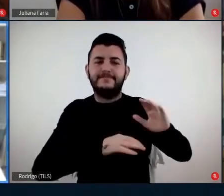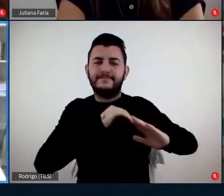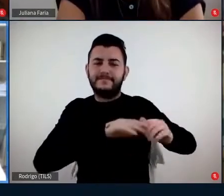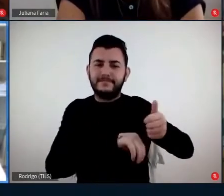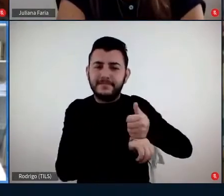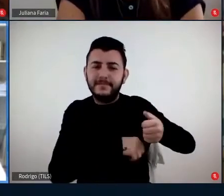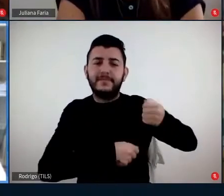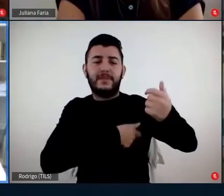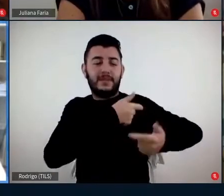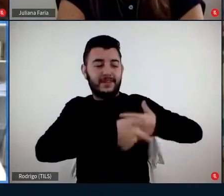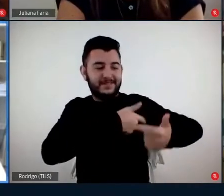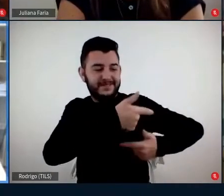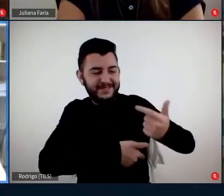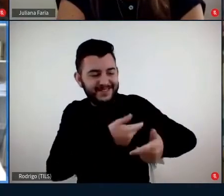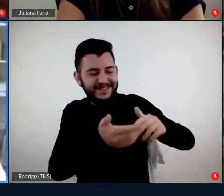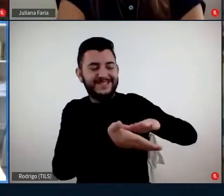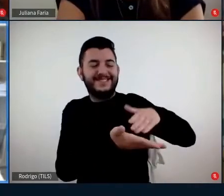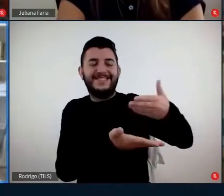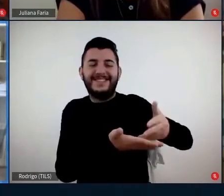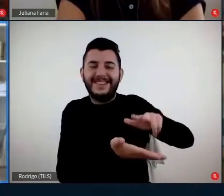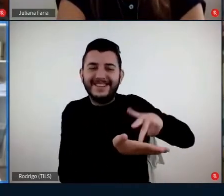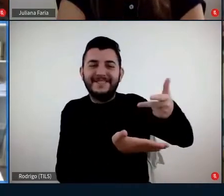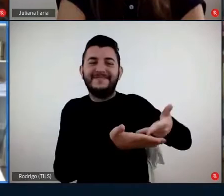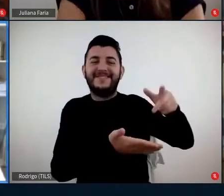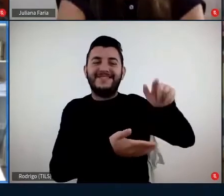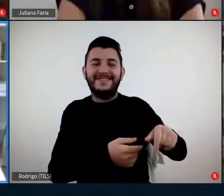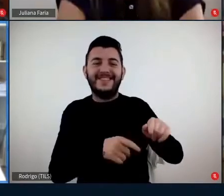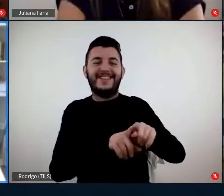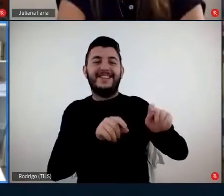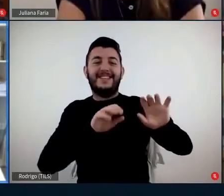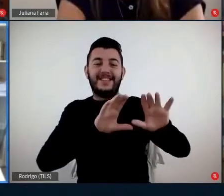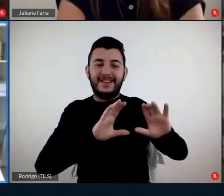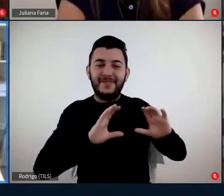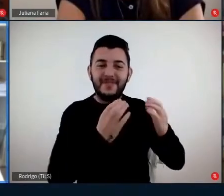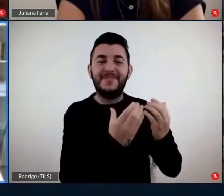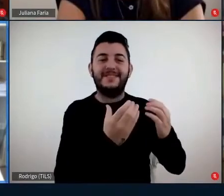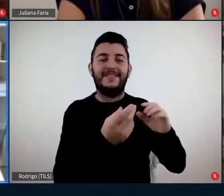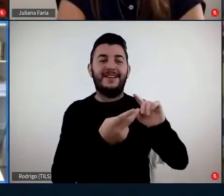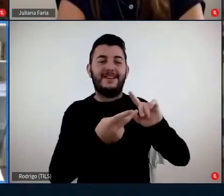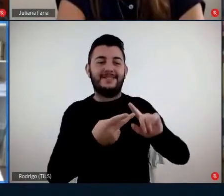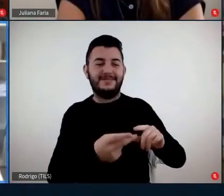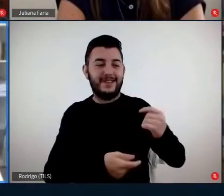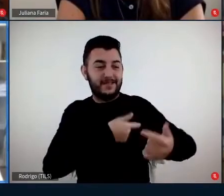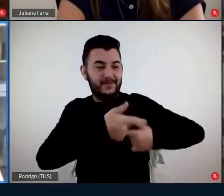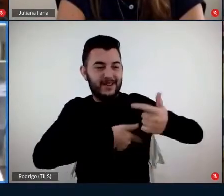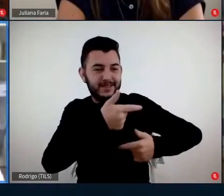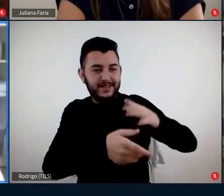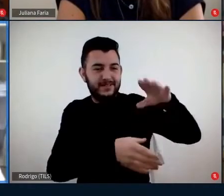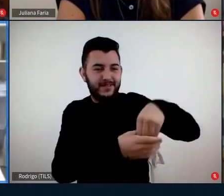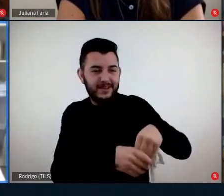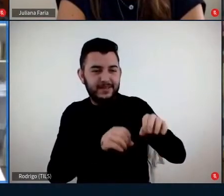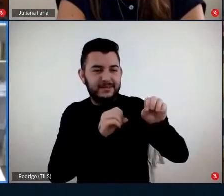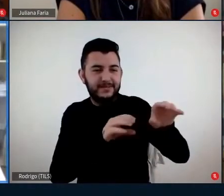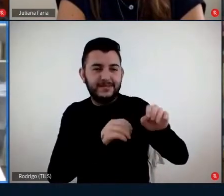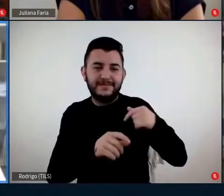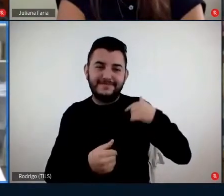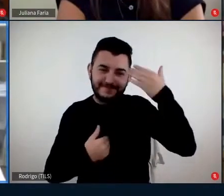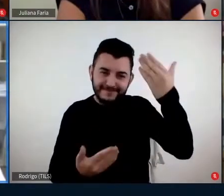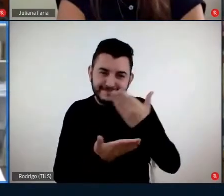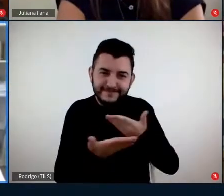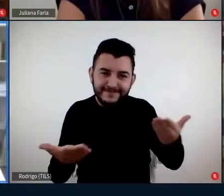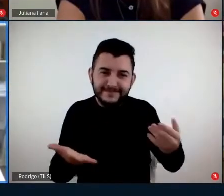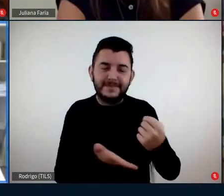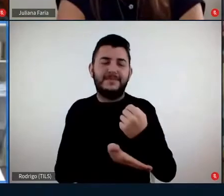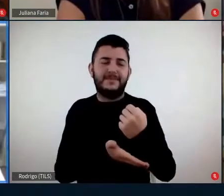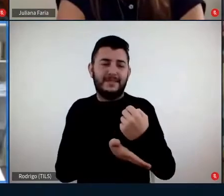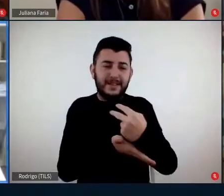das competências, na questão comunitária, na atuação no campo educacional. Então, eu agradeço demais pela leitura e obrigada pelos três